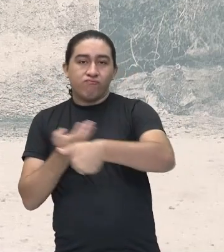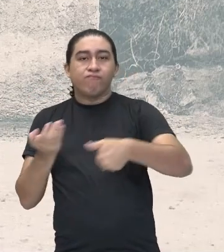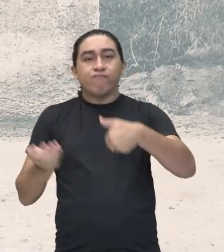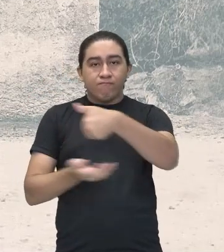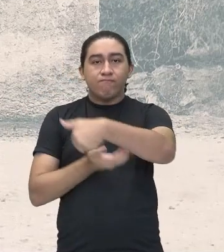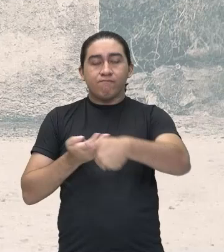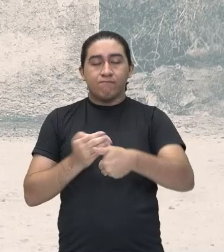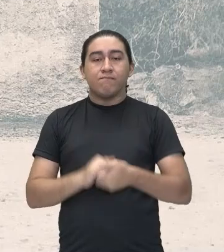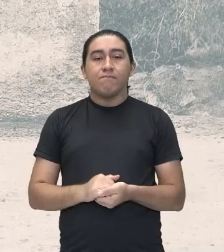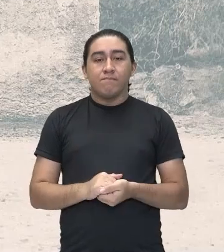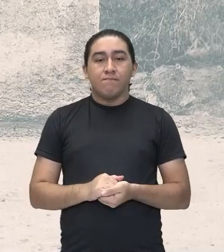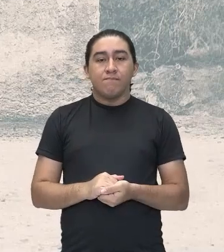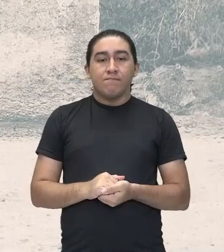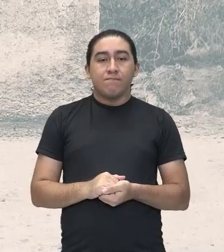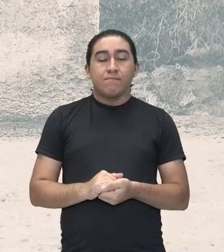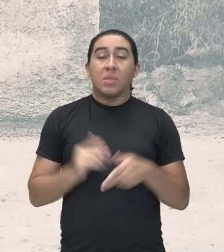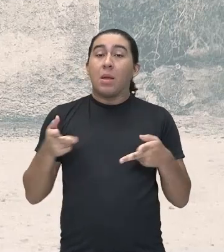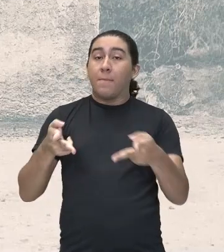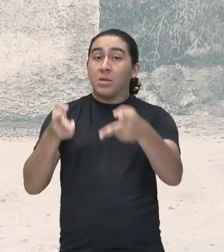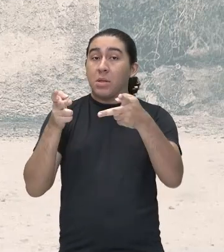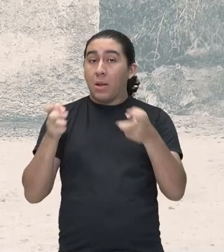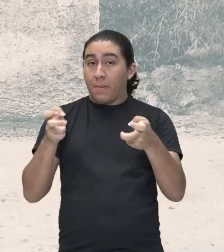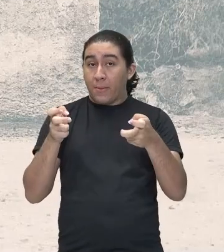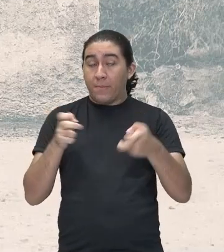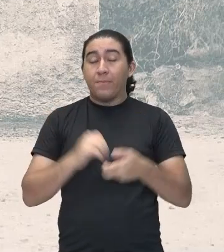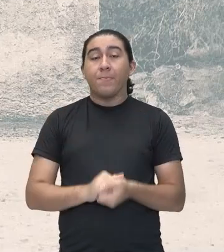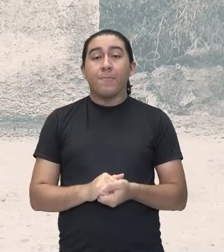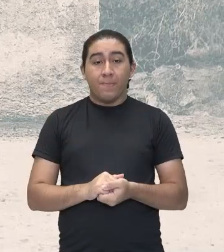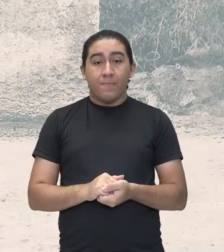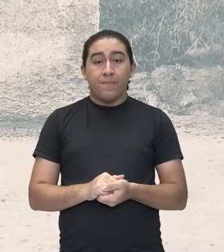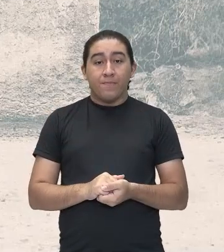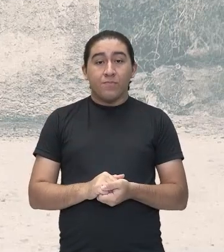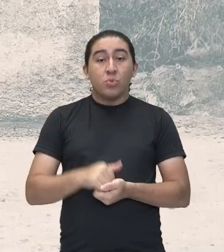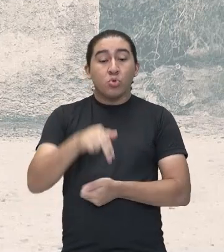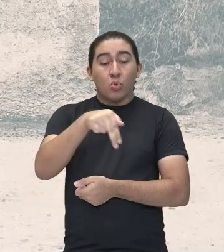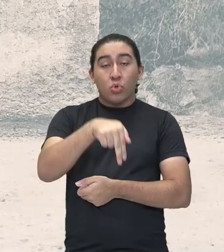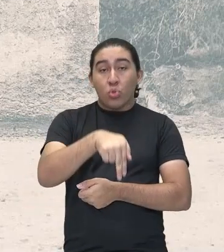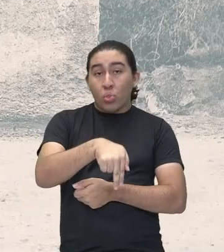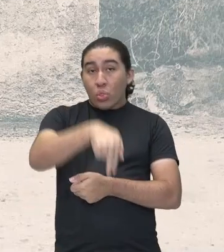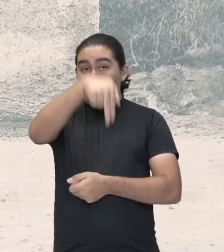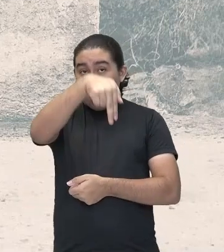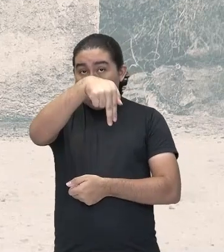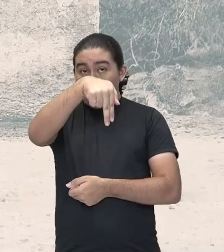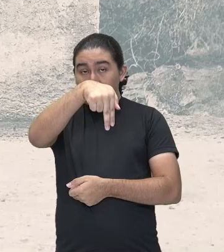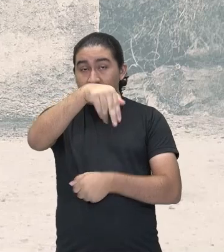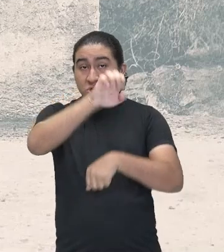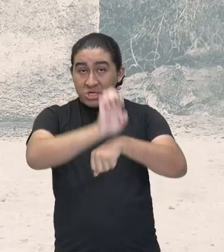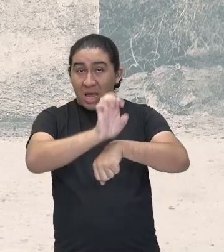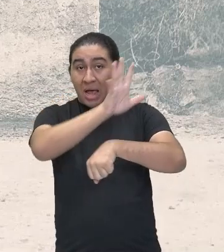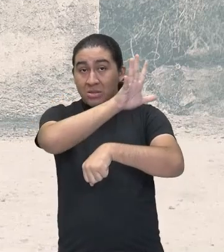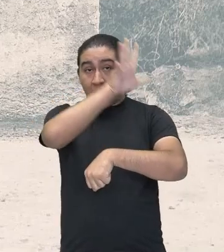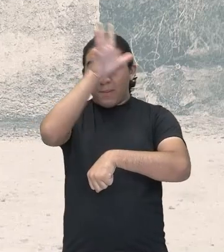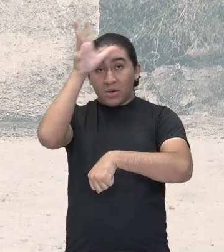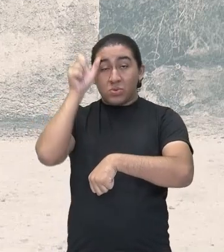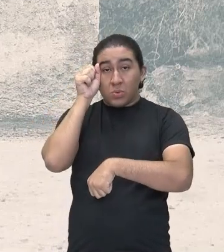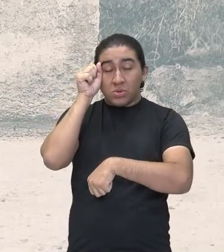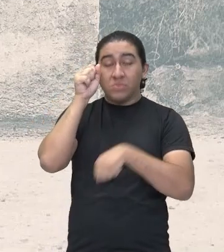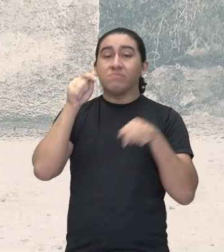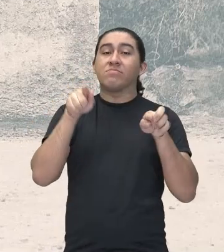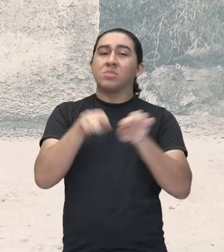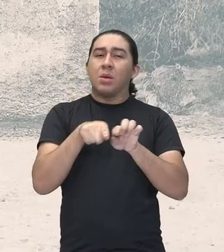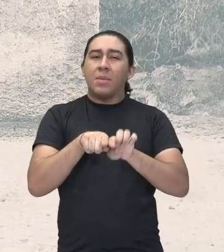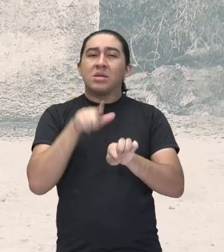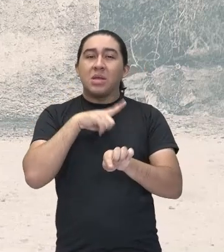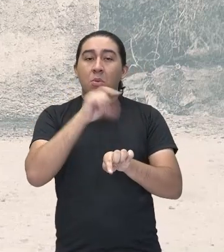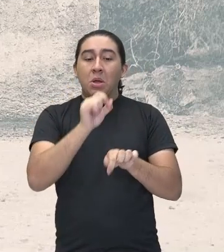poder, ok? Percebam que, além disso, aqui no norte, no nosso norte, no Amazonas, na região norte, tivemos o